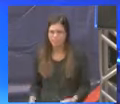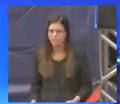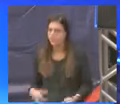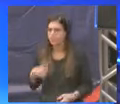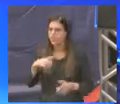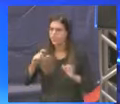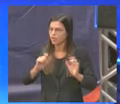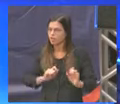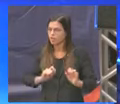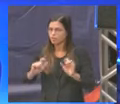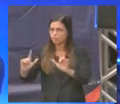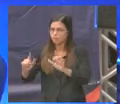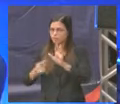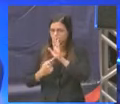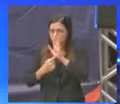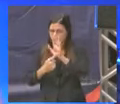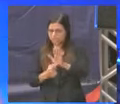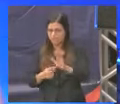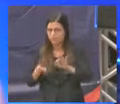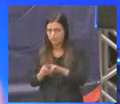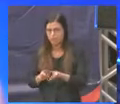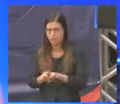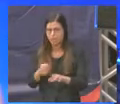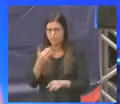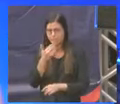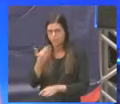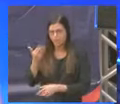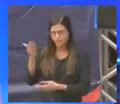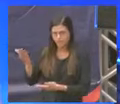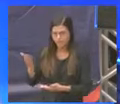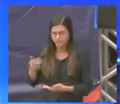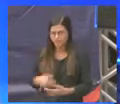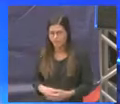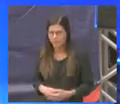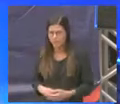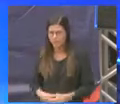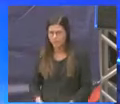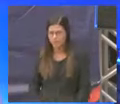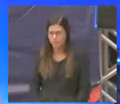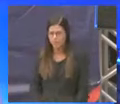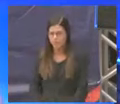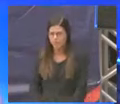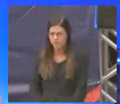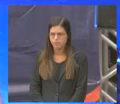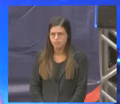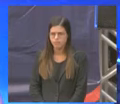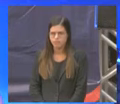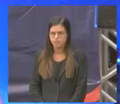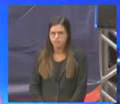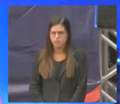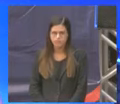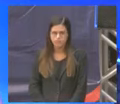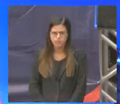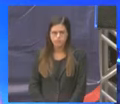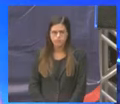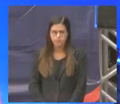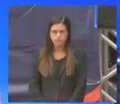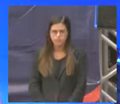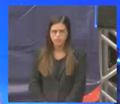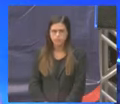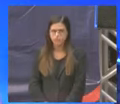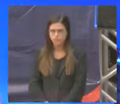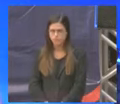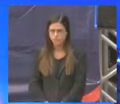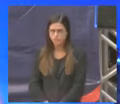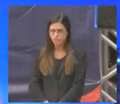apresentação também. Eu peço que coloquem aí para a gente trocar um pouquinho de ideias nessa direção.